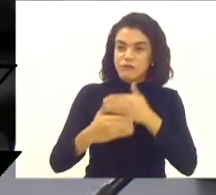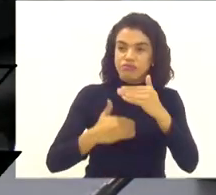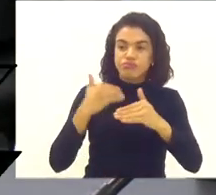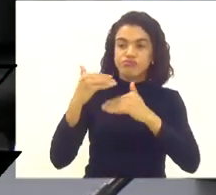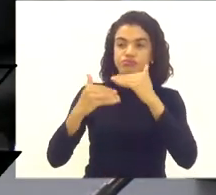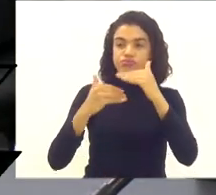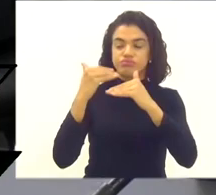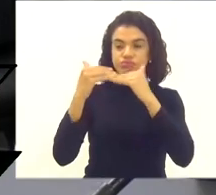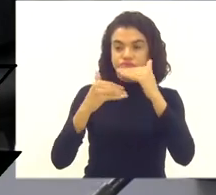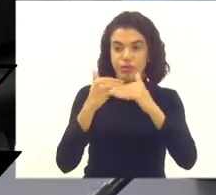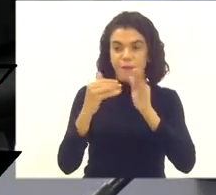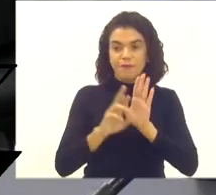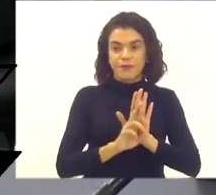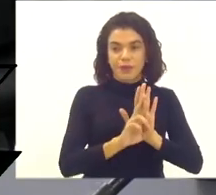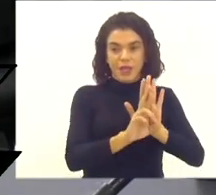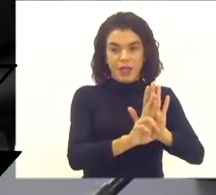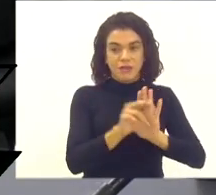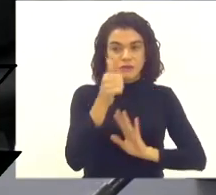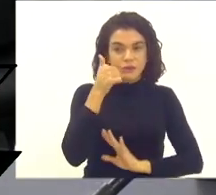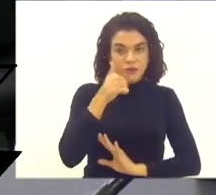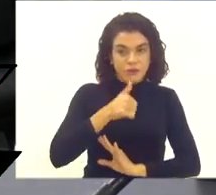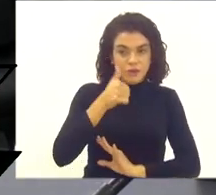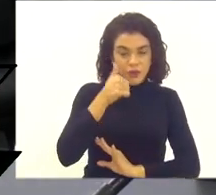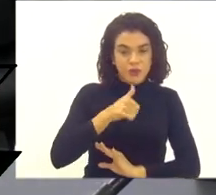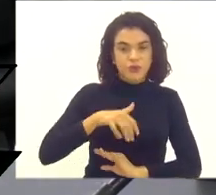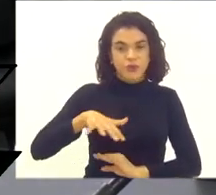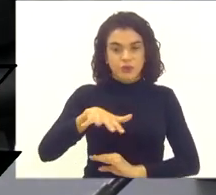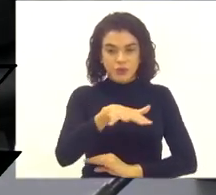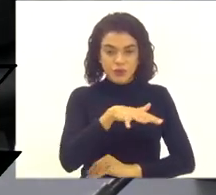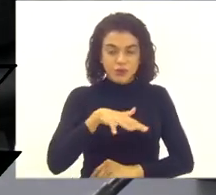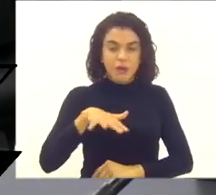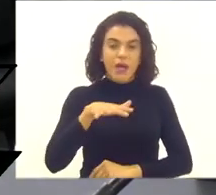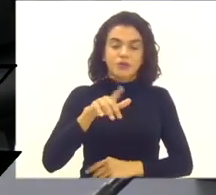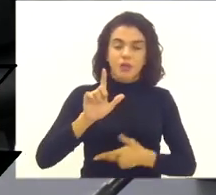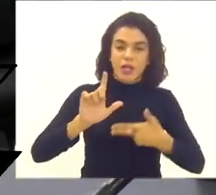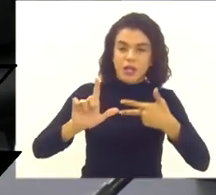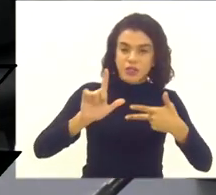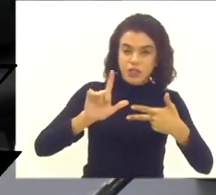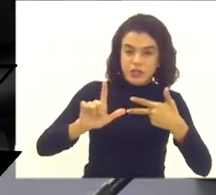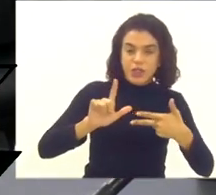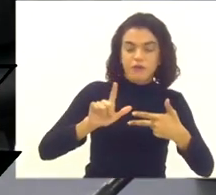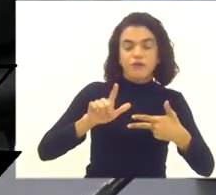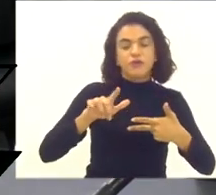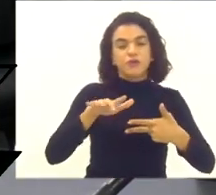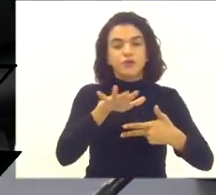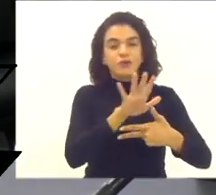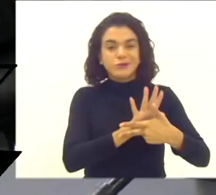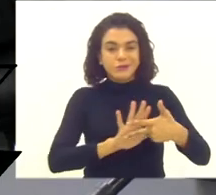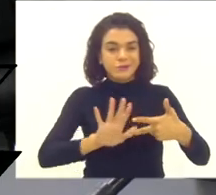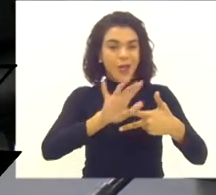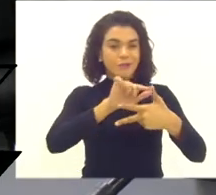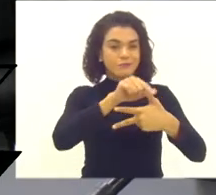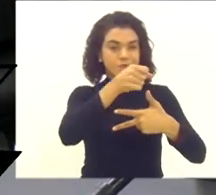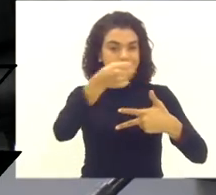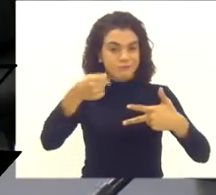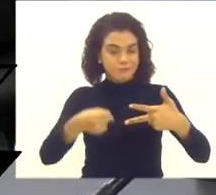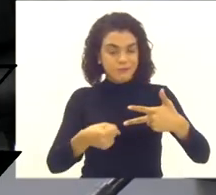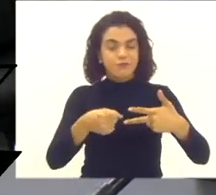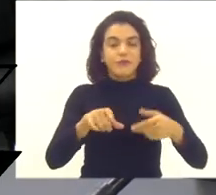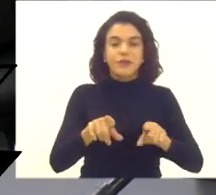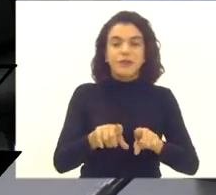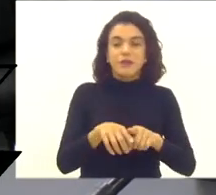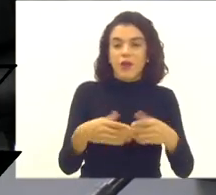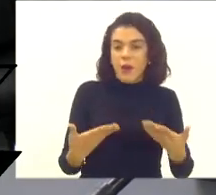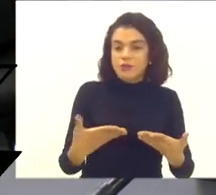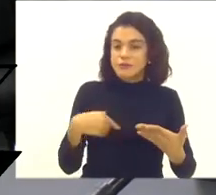na muita atividade das mulheres nos Espaços legislativos nos espaços de poder e a gente precisa né